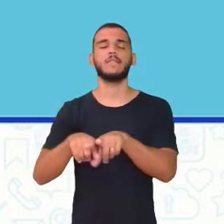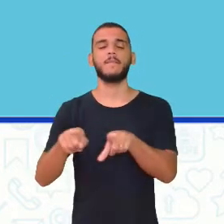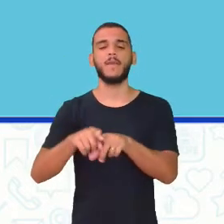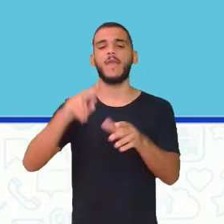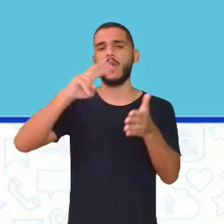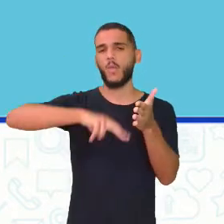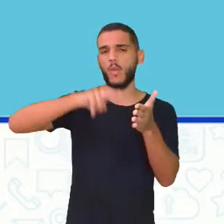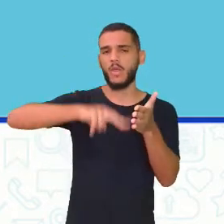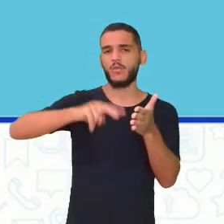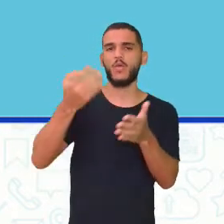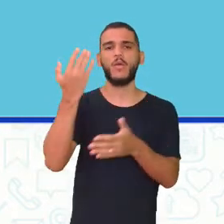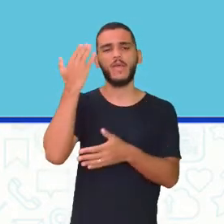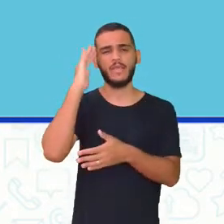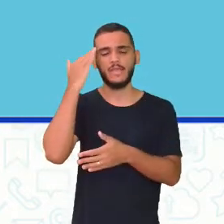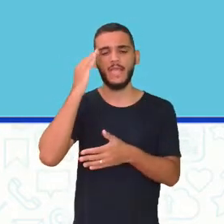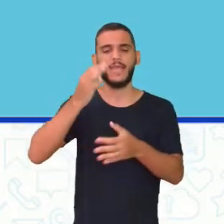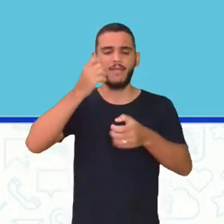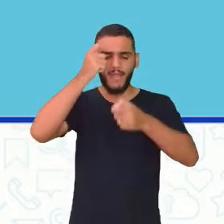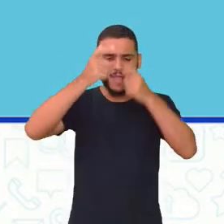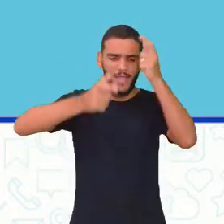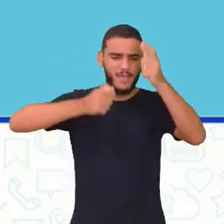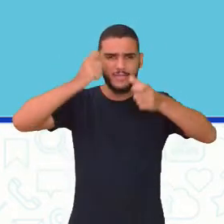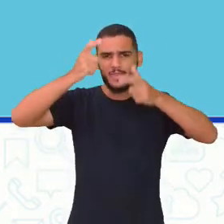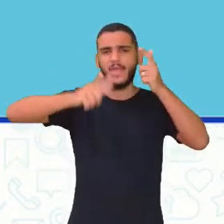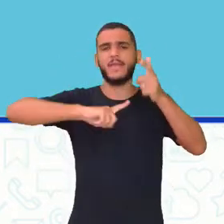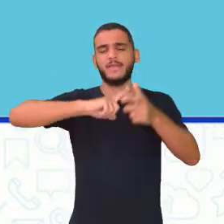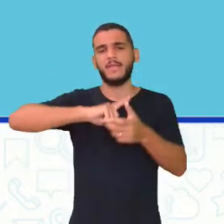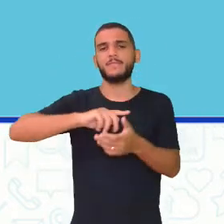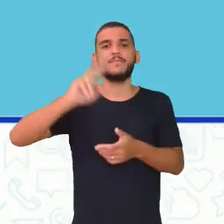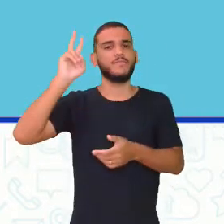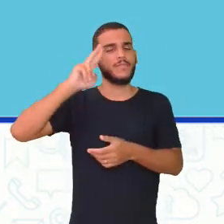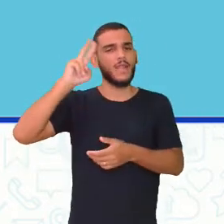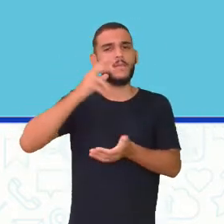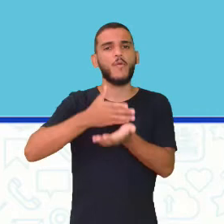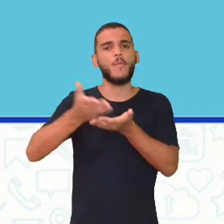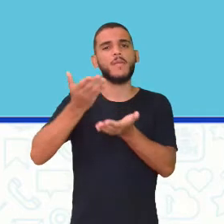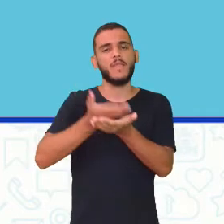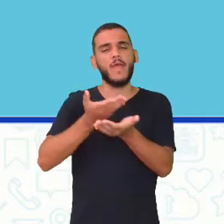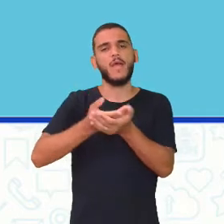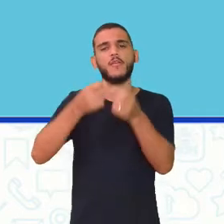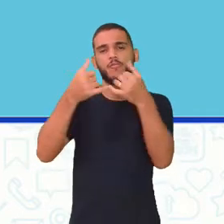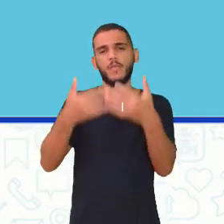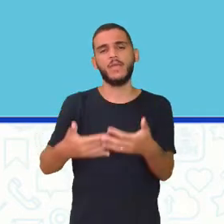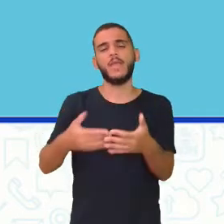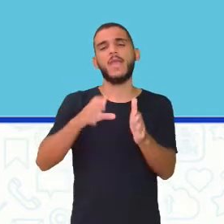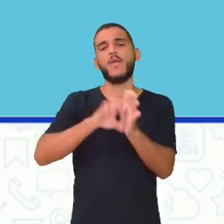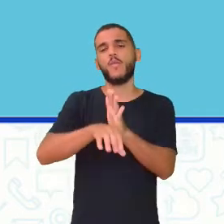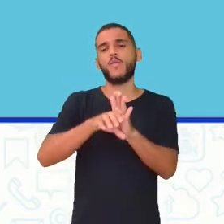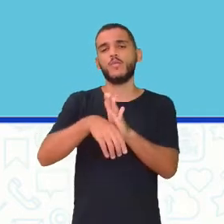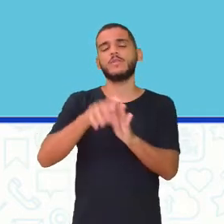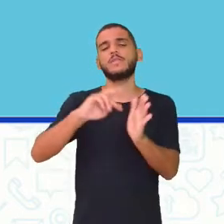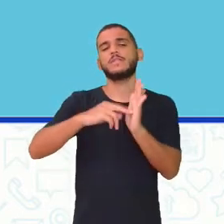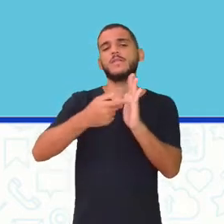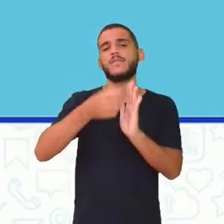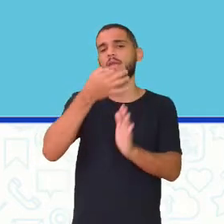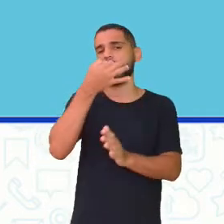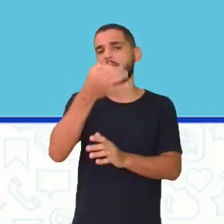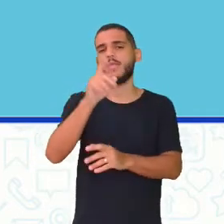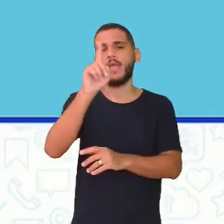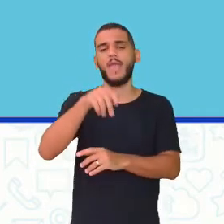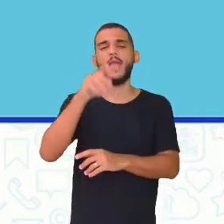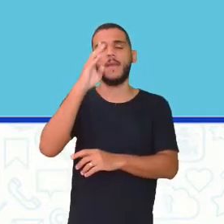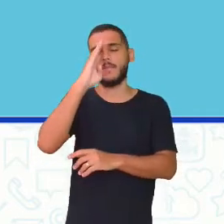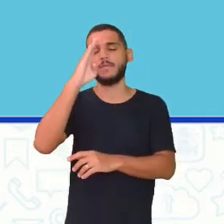ideias abordadas. Lembra no comecinho da aula que eu usei a definição de argumento? Então, a gente tem lá que argumento é principalmente